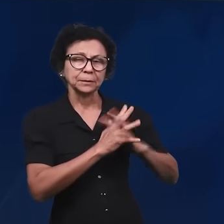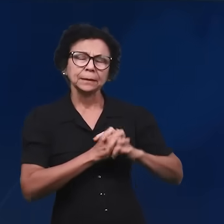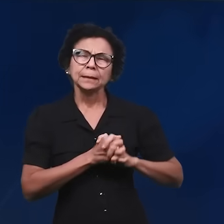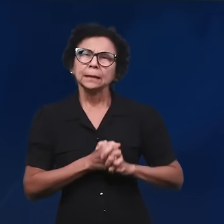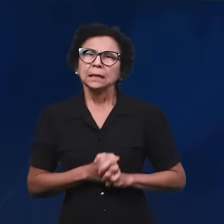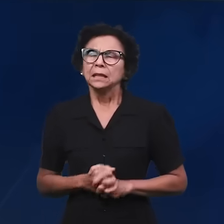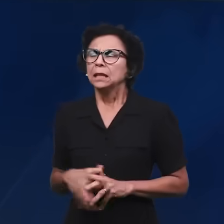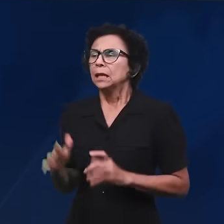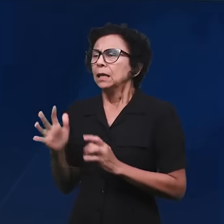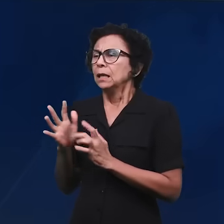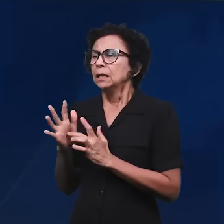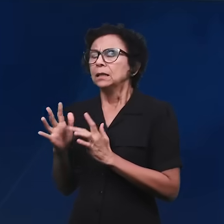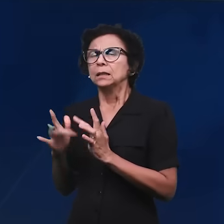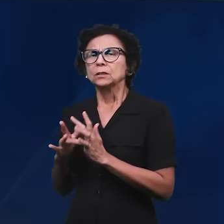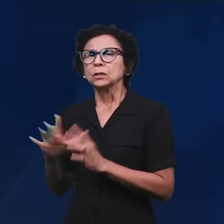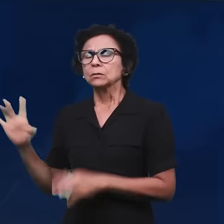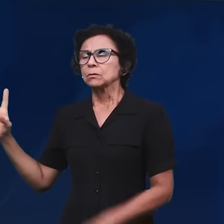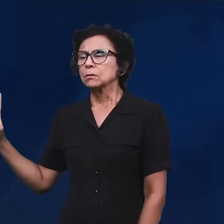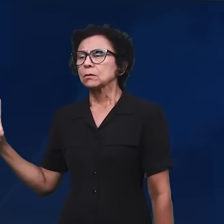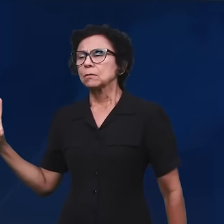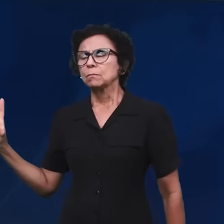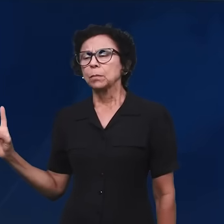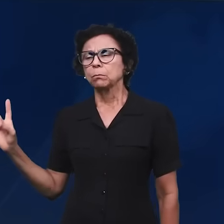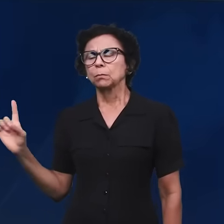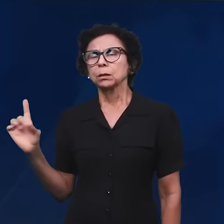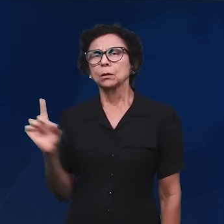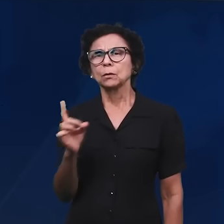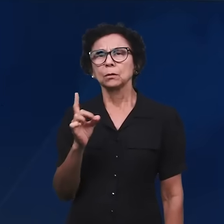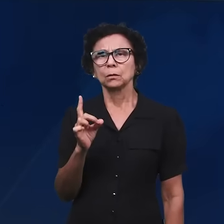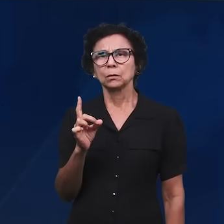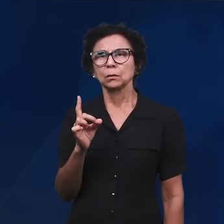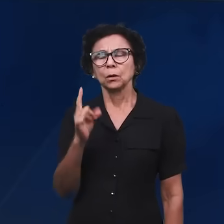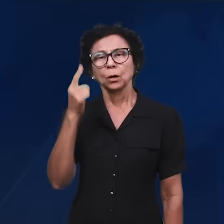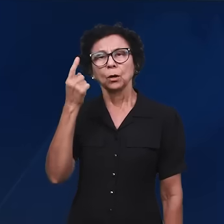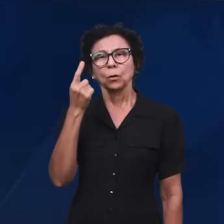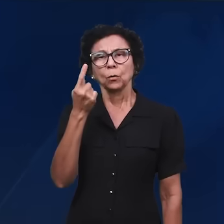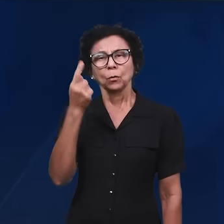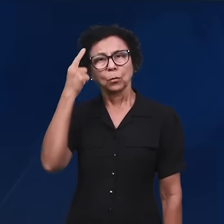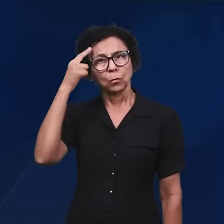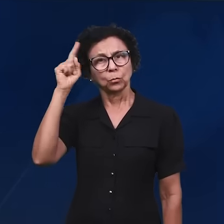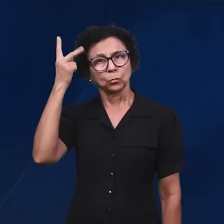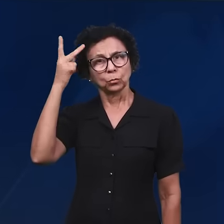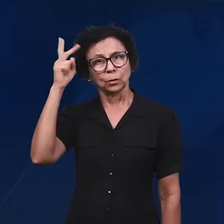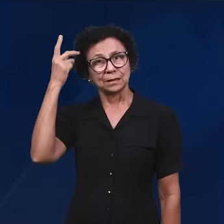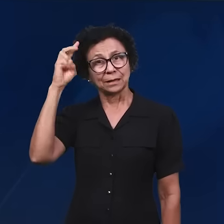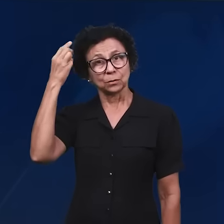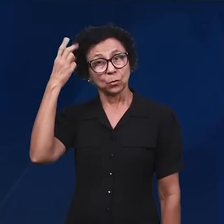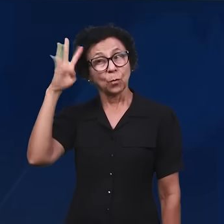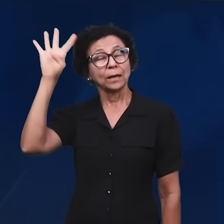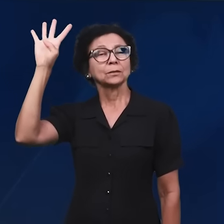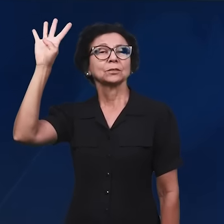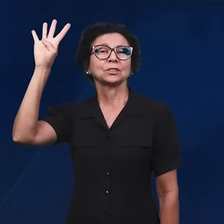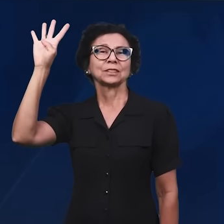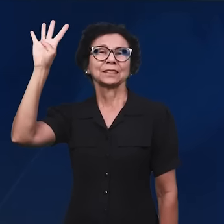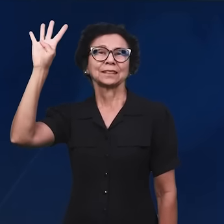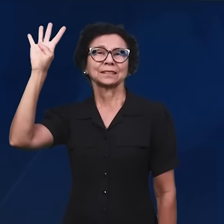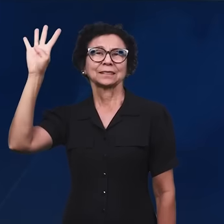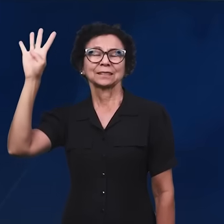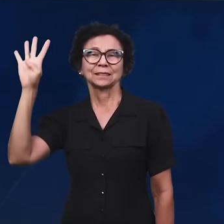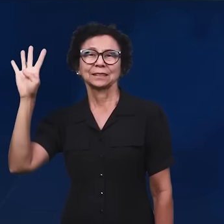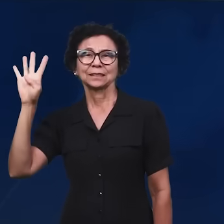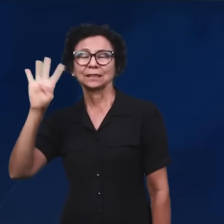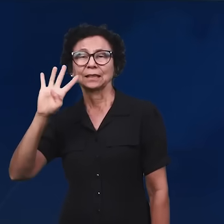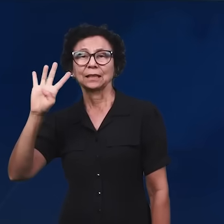dia, e o texto diz que já cheirava mal. O que nós vemos é que muitas vezes há sofrimento